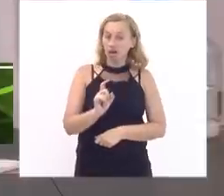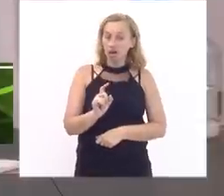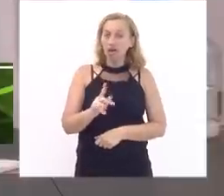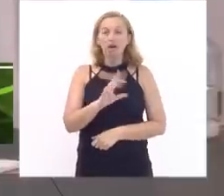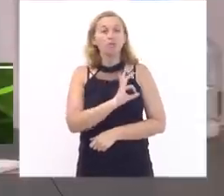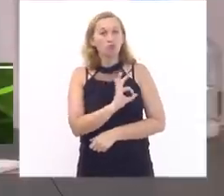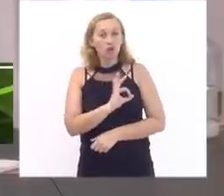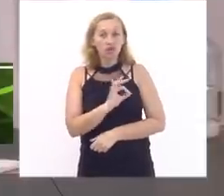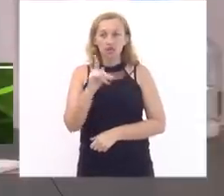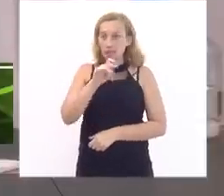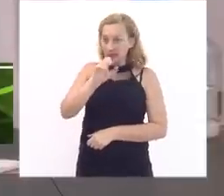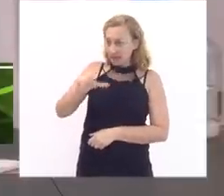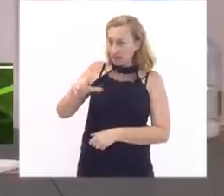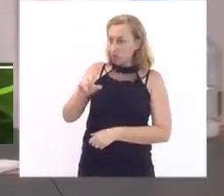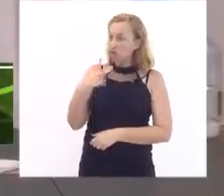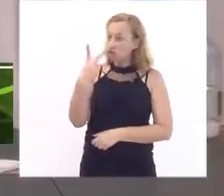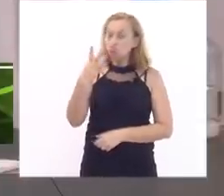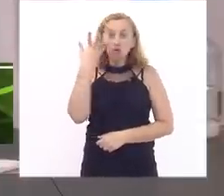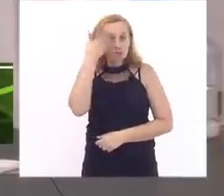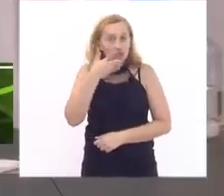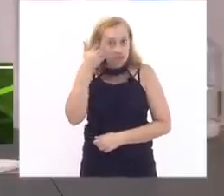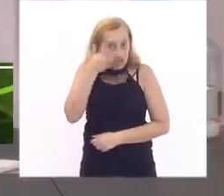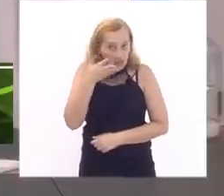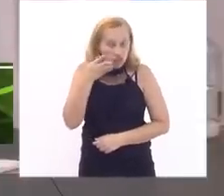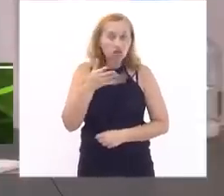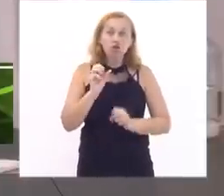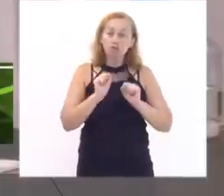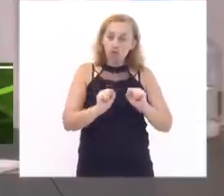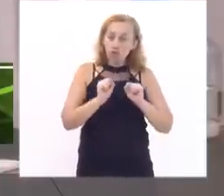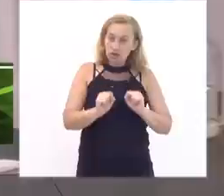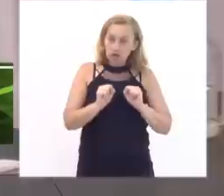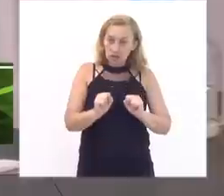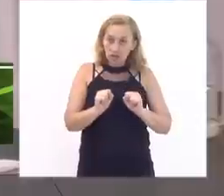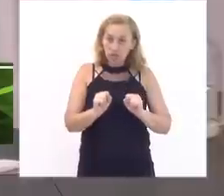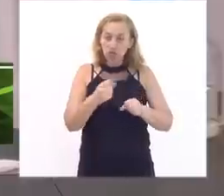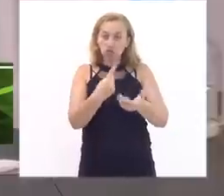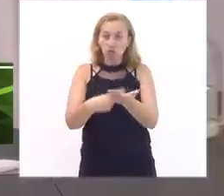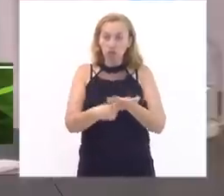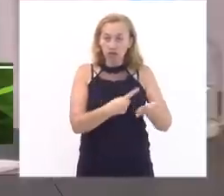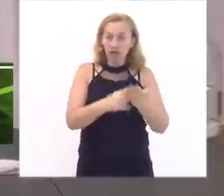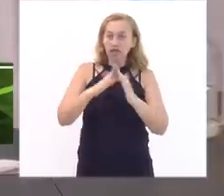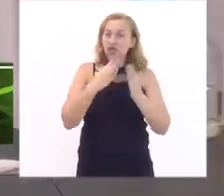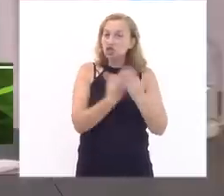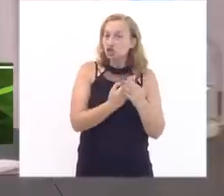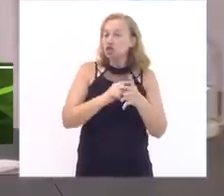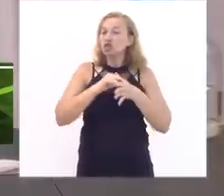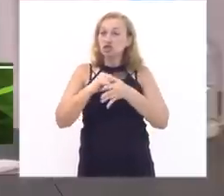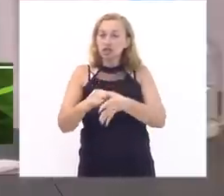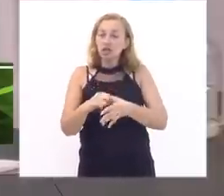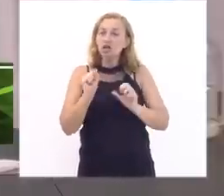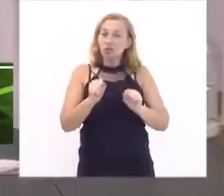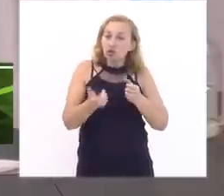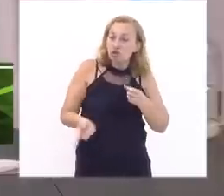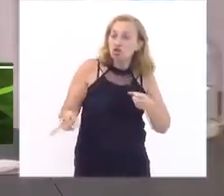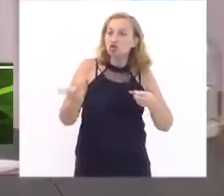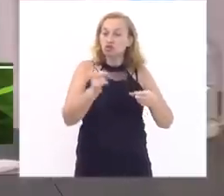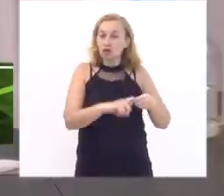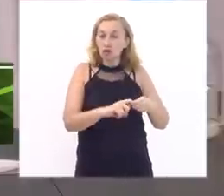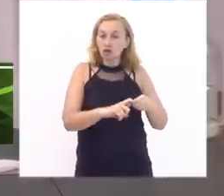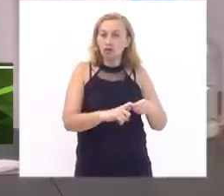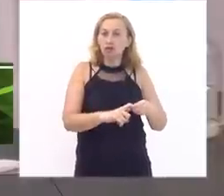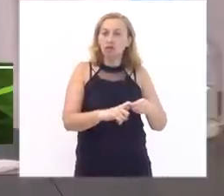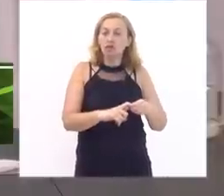Polícia Penal como essas duas mensagens, que a gente possa acordar no Colégio de Líderes, que eu possa fazer uma republicação amanhã da